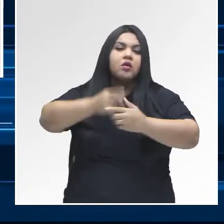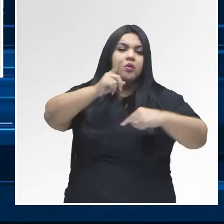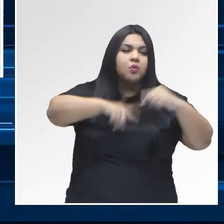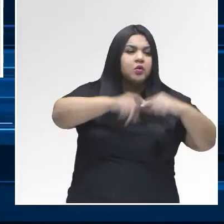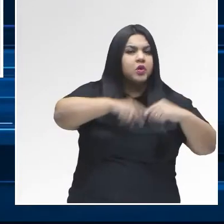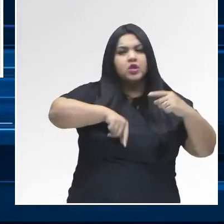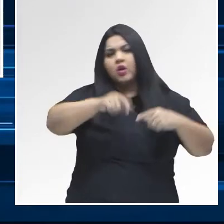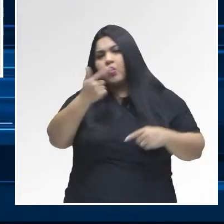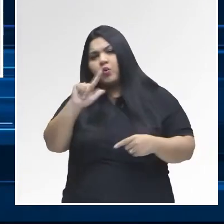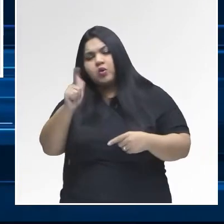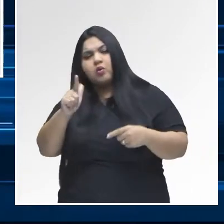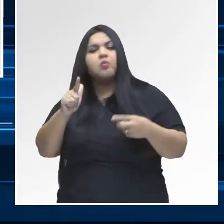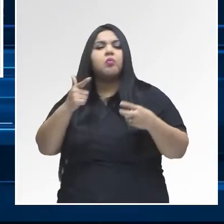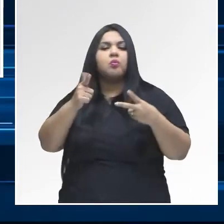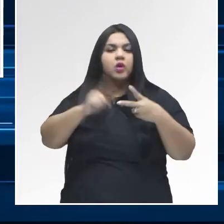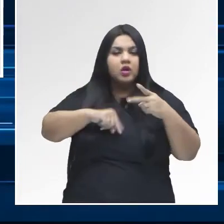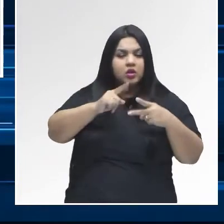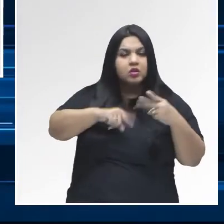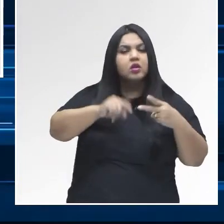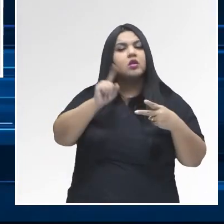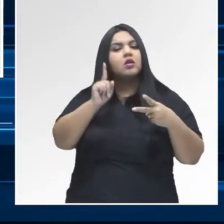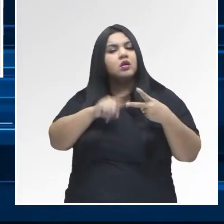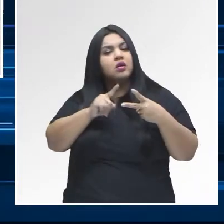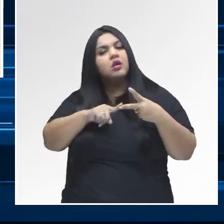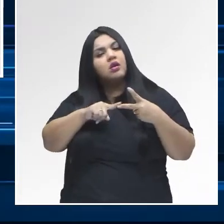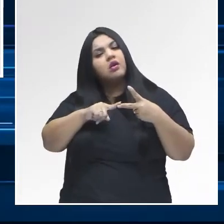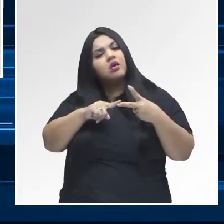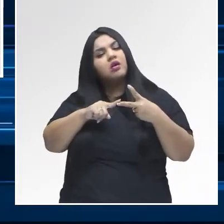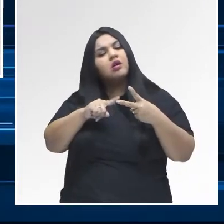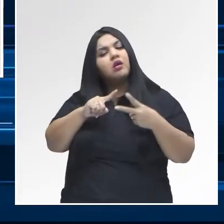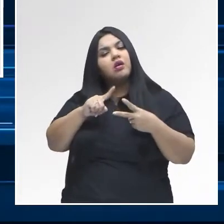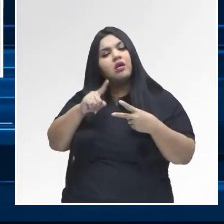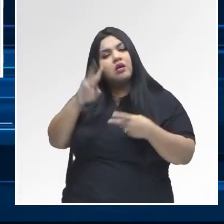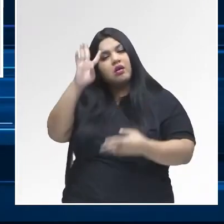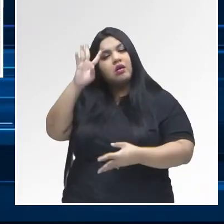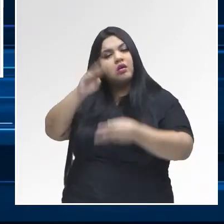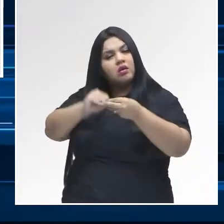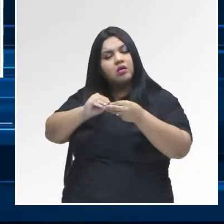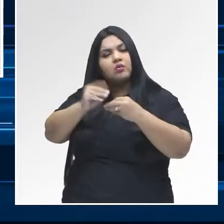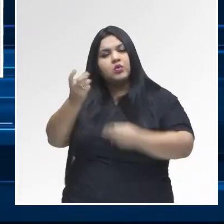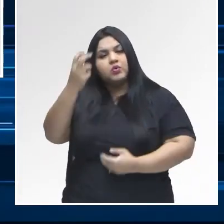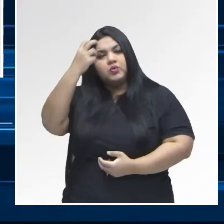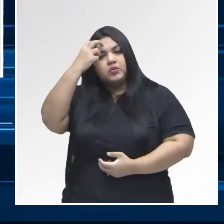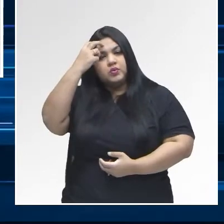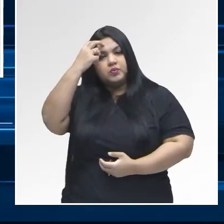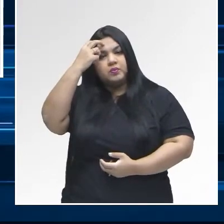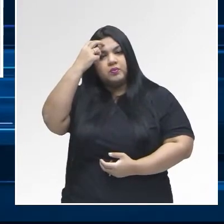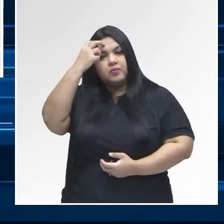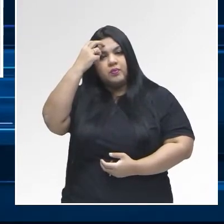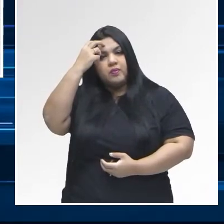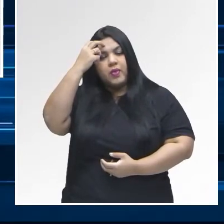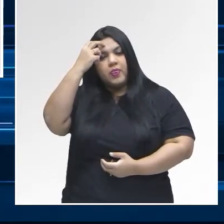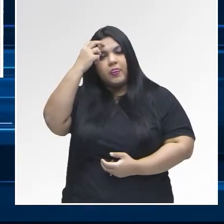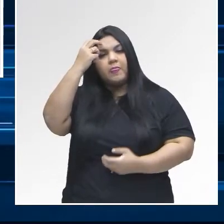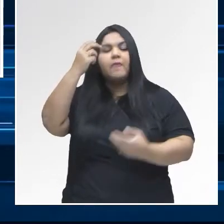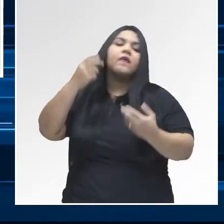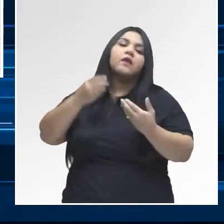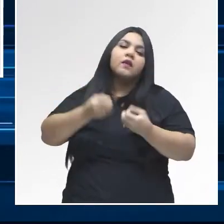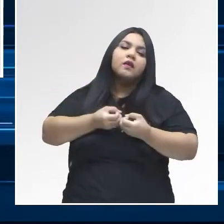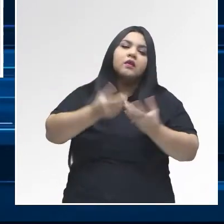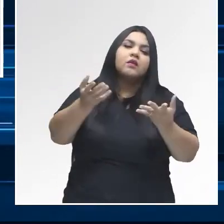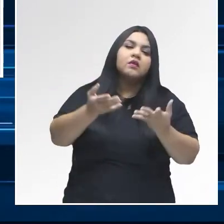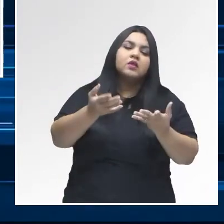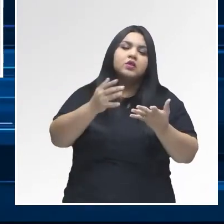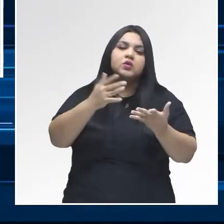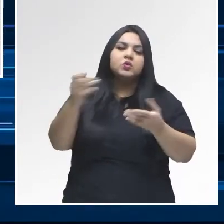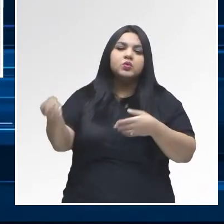ou imaterial, é considerado hoje como cultura. Então, no entanto, trazendo isso para o contexto